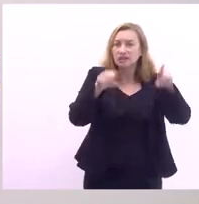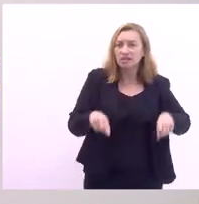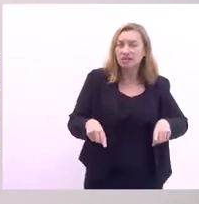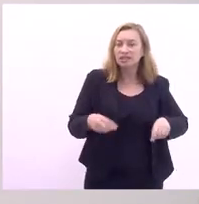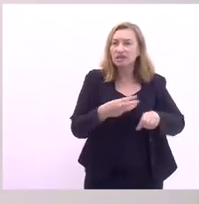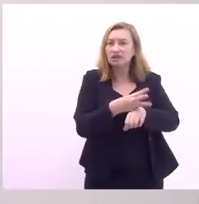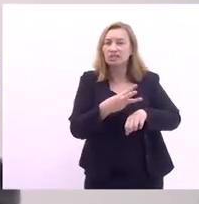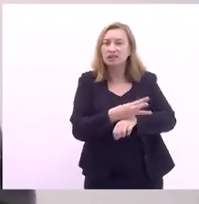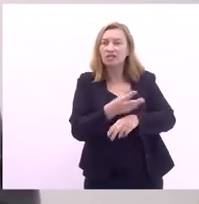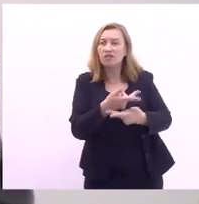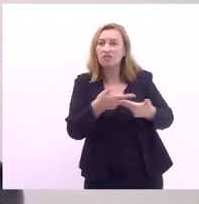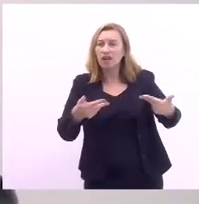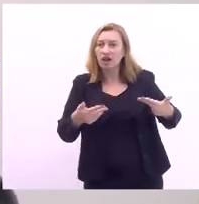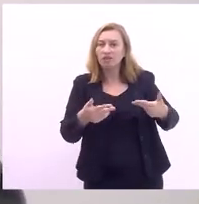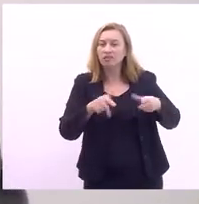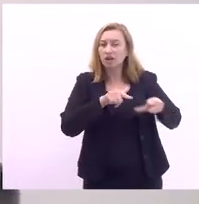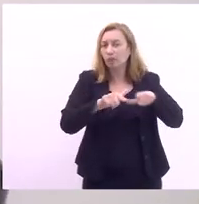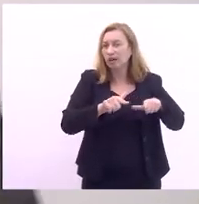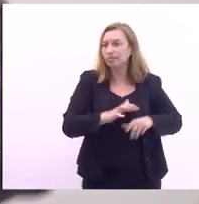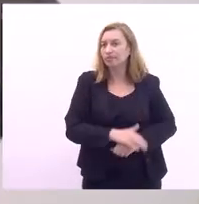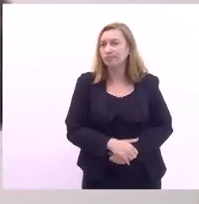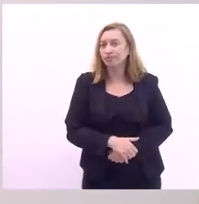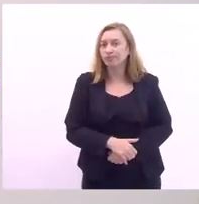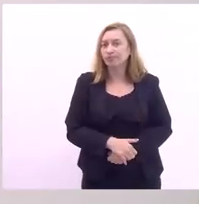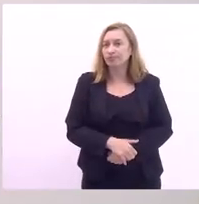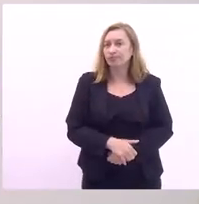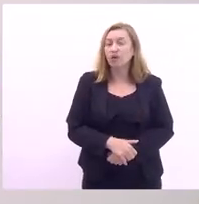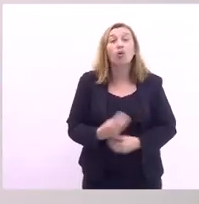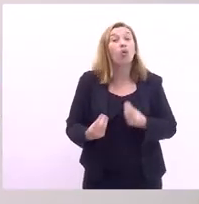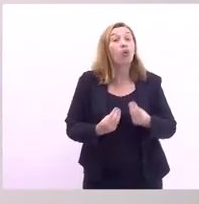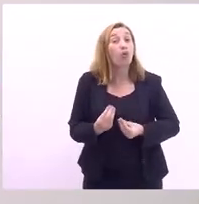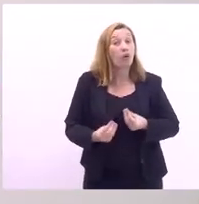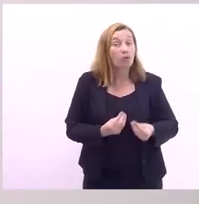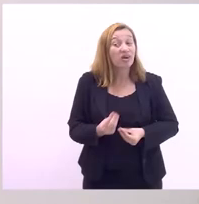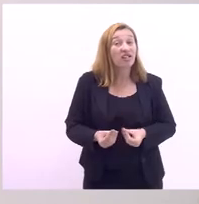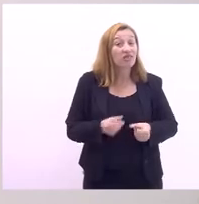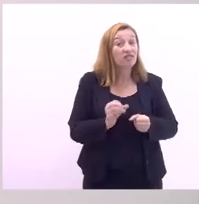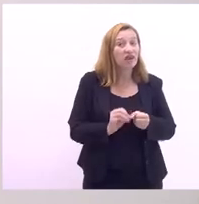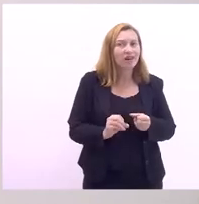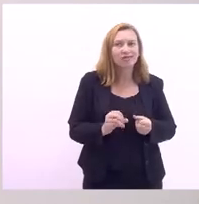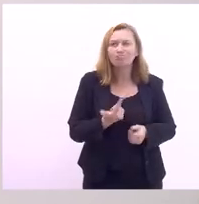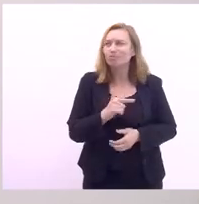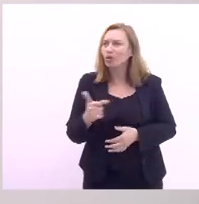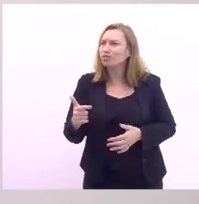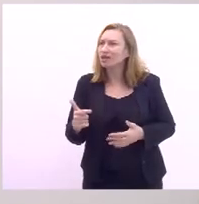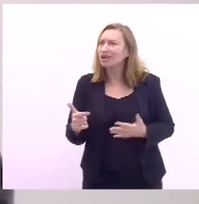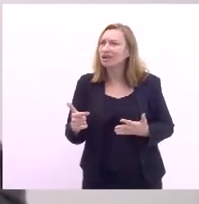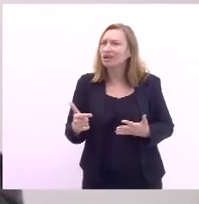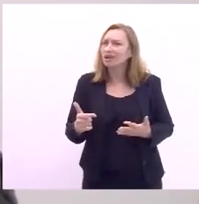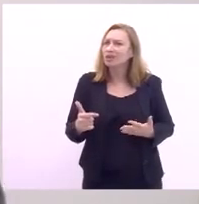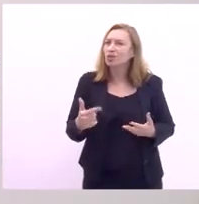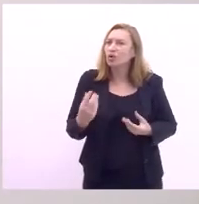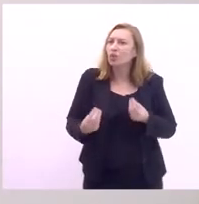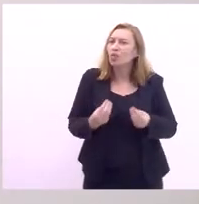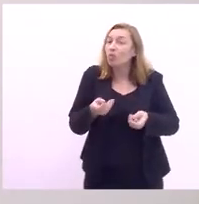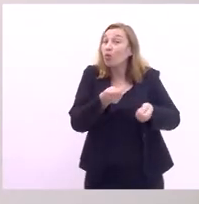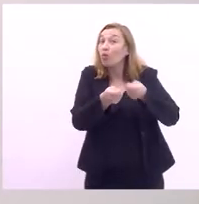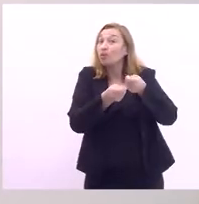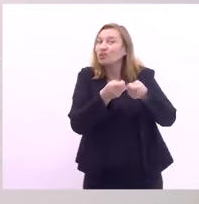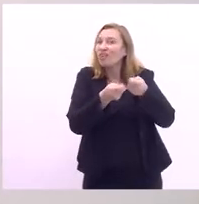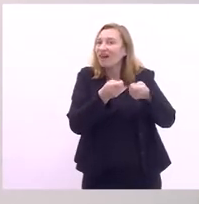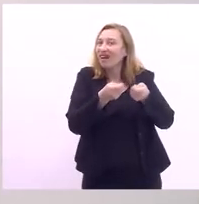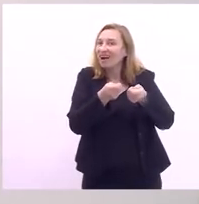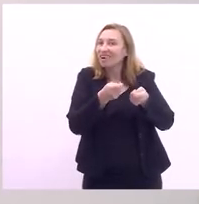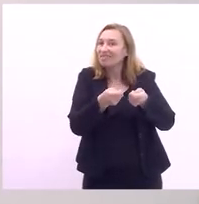várias atividades. Como ela terceiriza, ela não tem praticamente como controlar